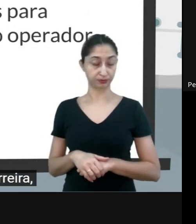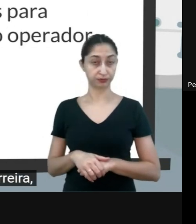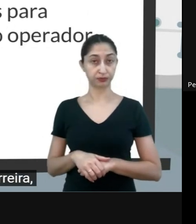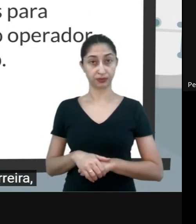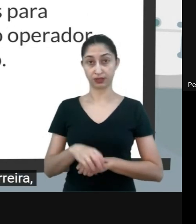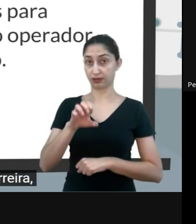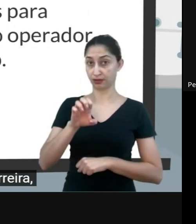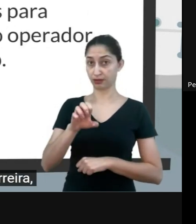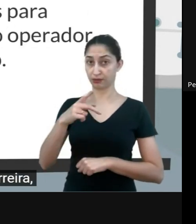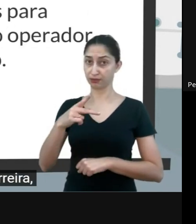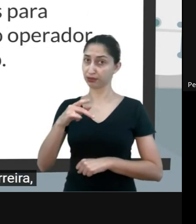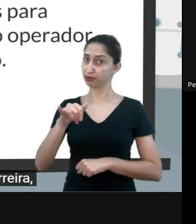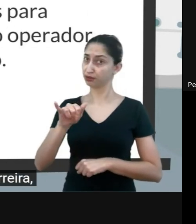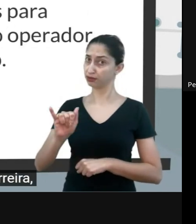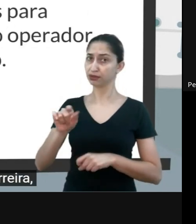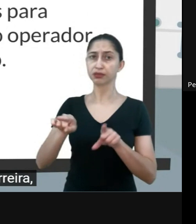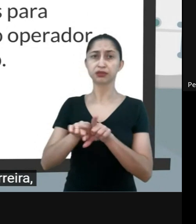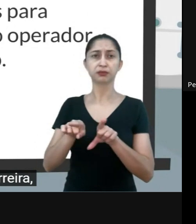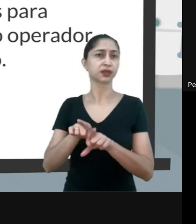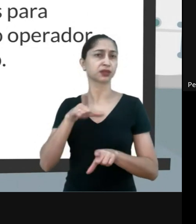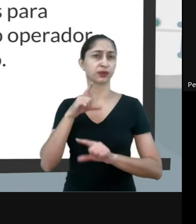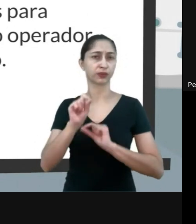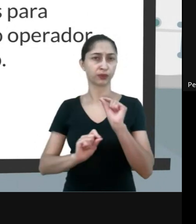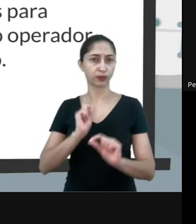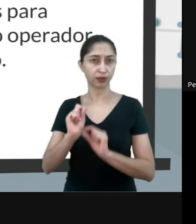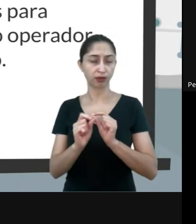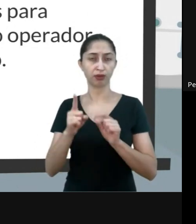Além dos EPIs, temos outro tipo de barreira, que são os